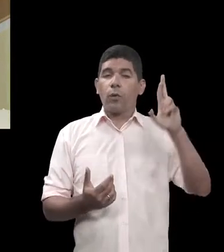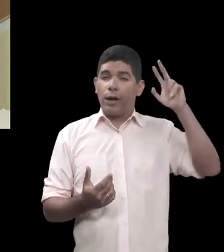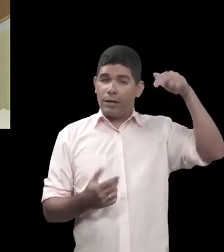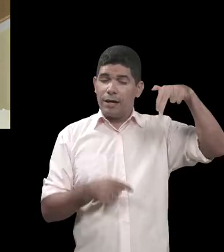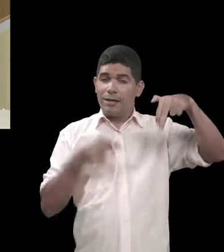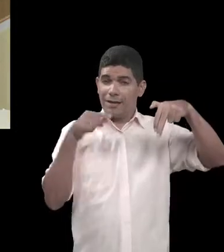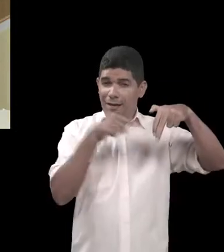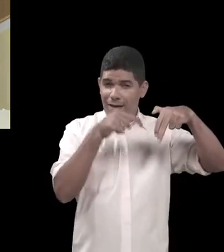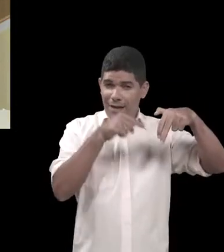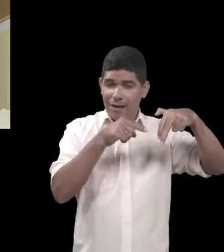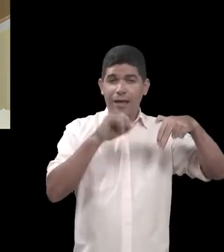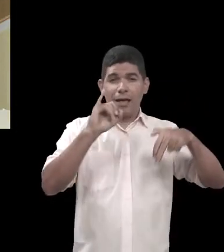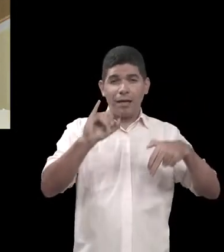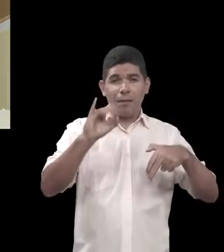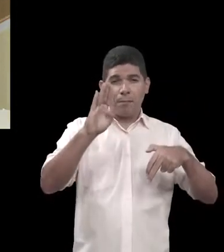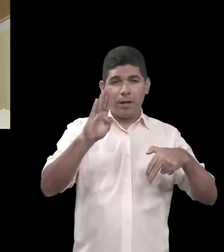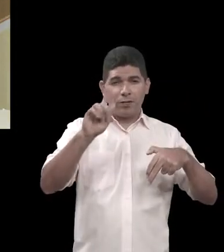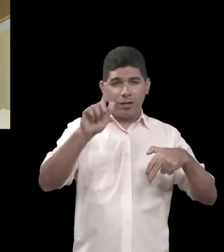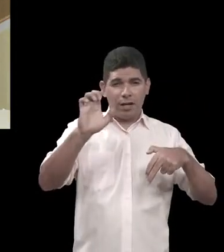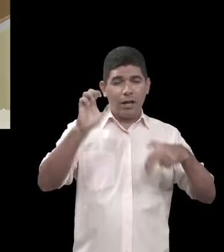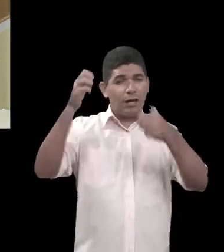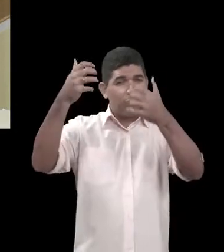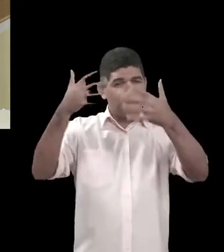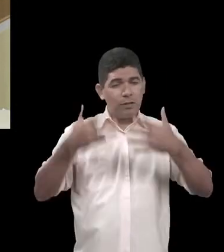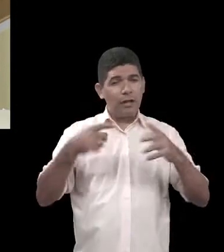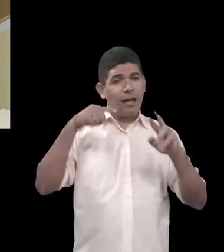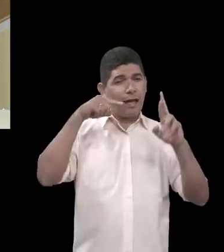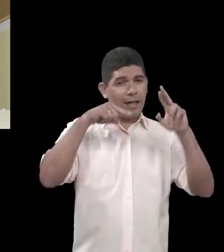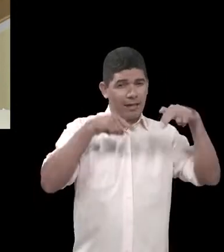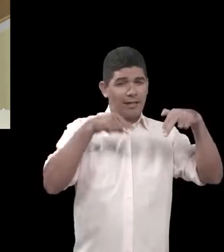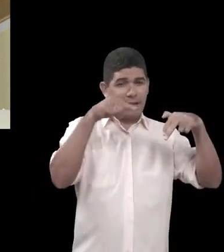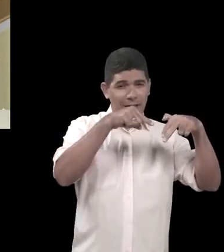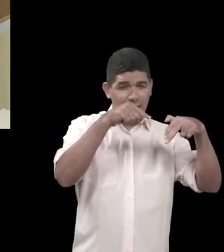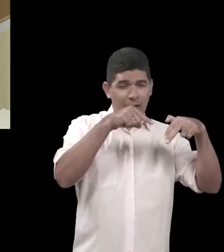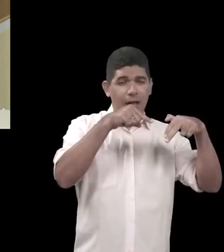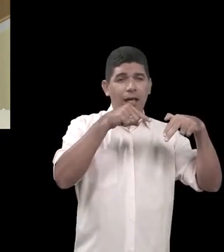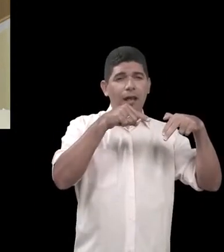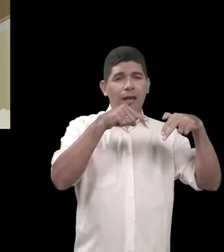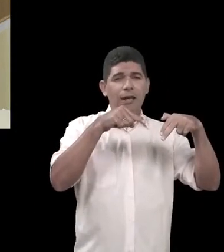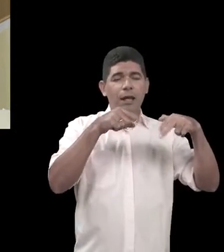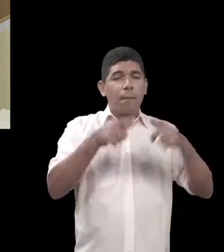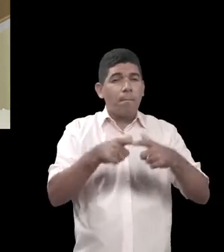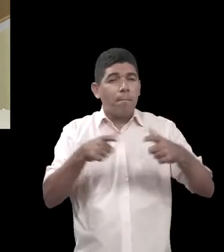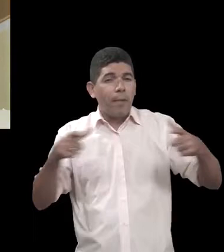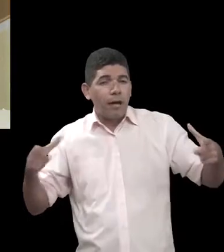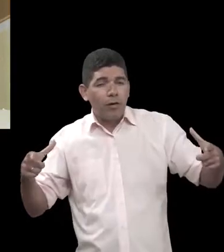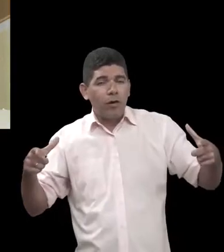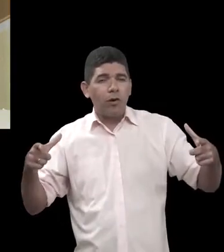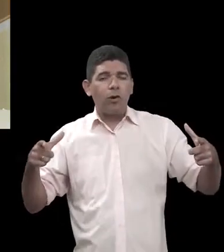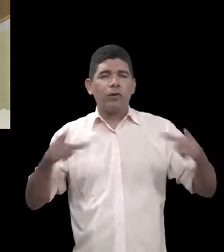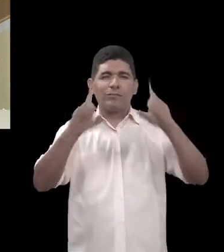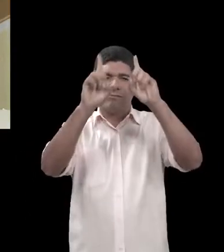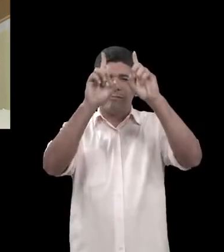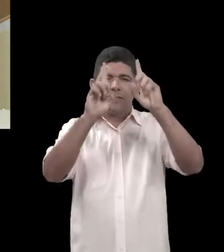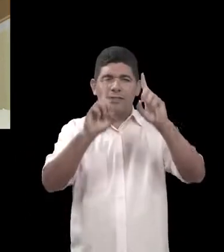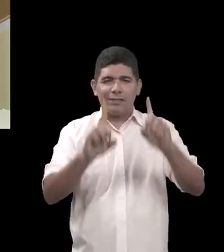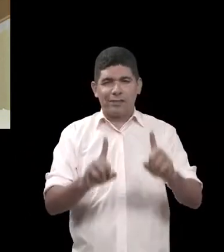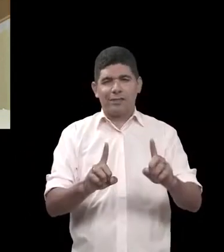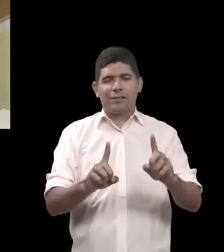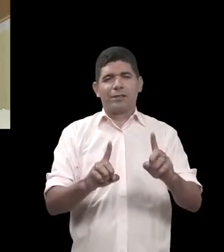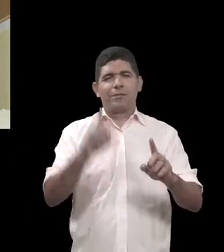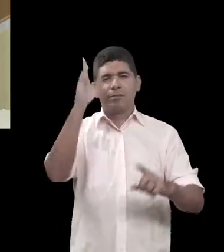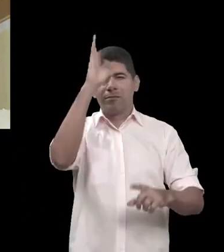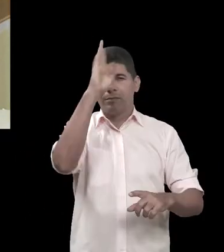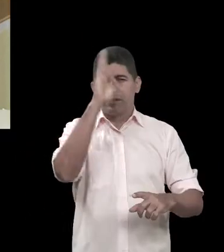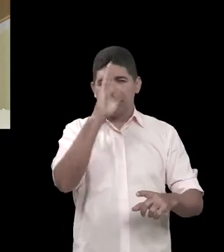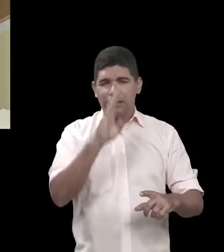IBGE como o estado que contém mais pessoas, um índice maior de pessoas com deficiência como um todo. No geral. No